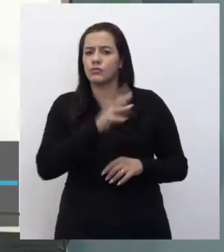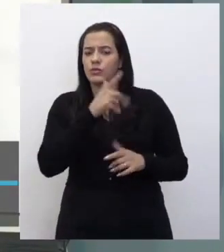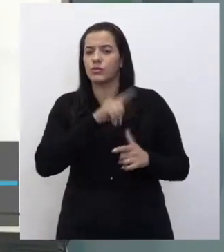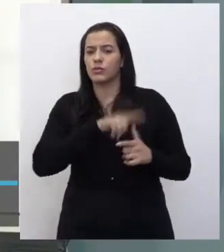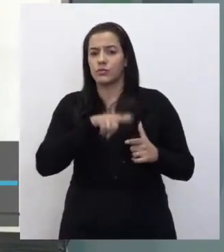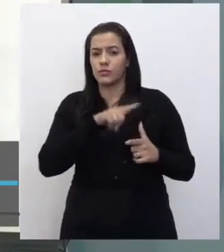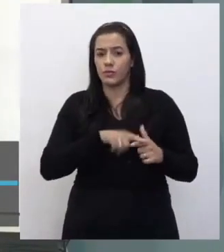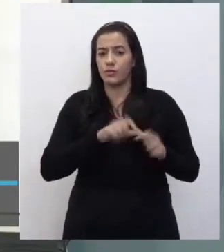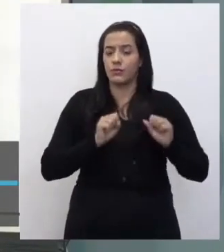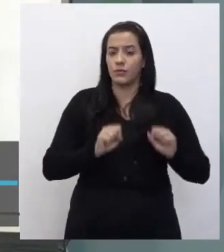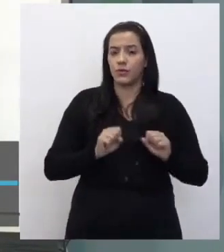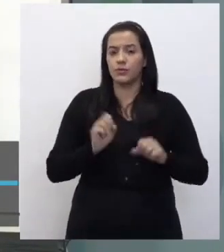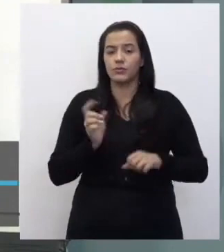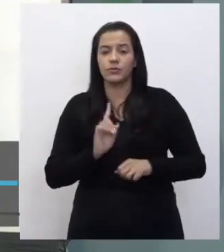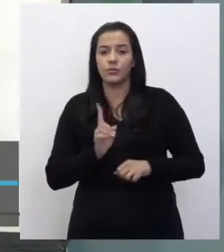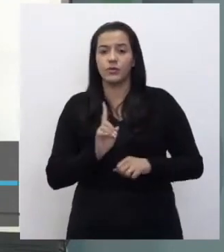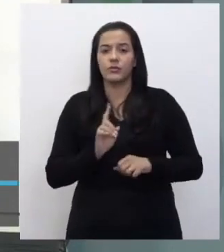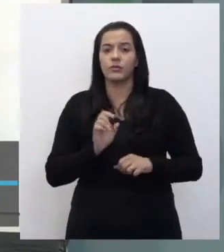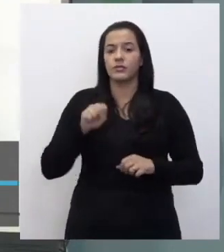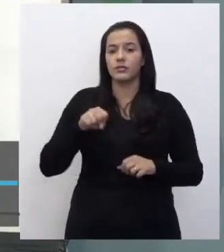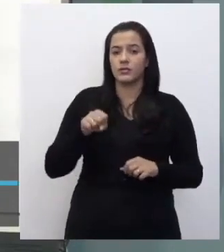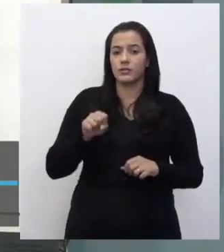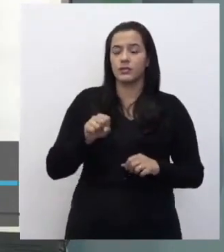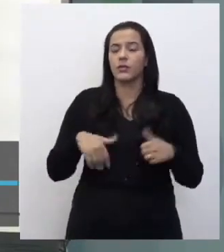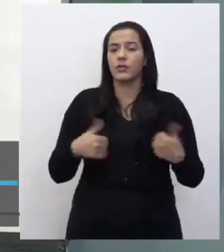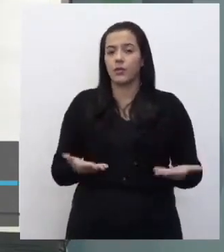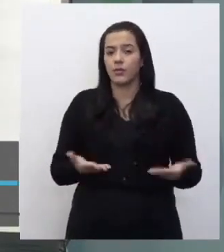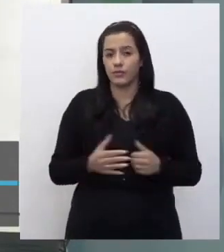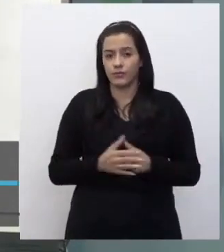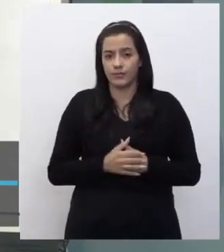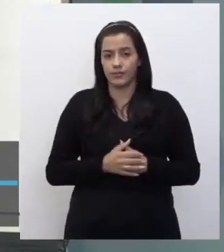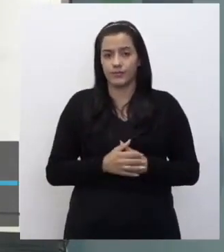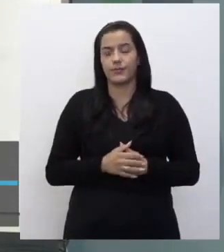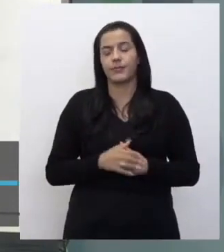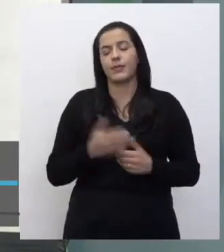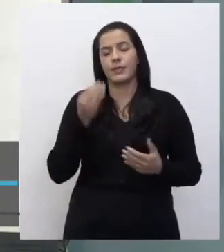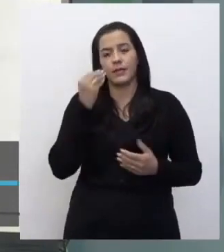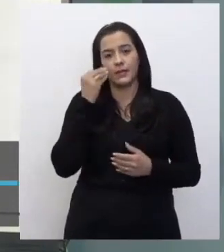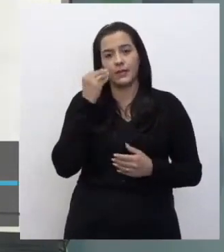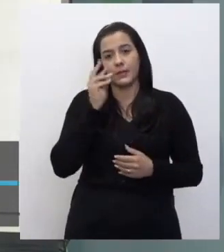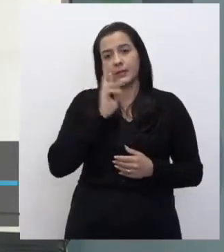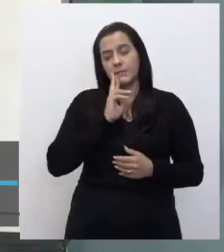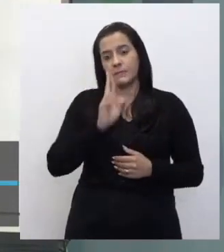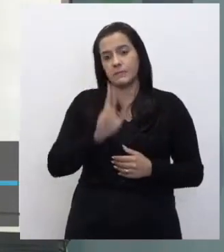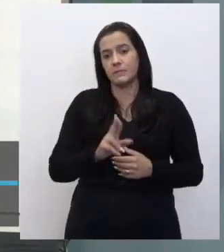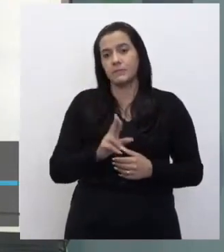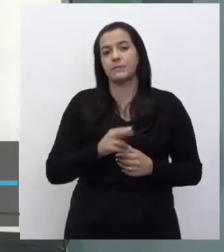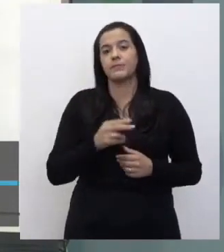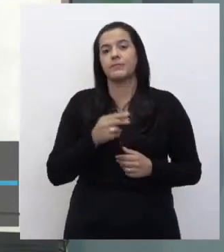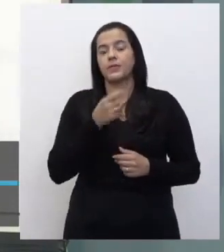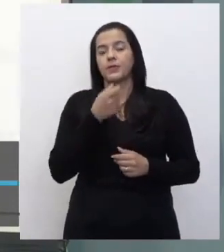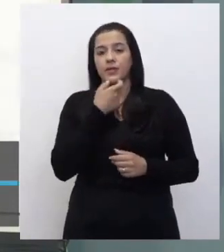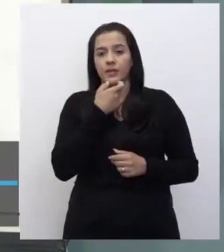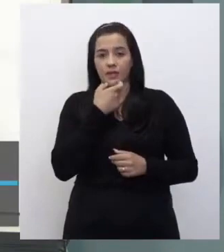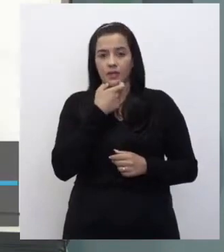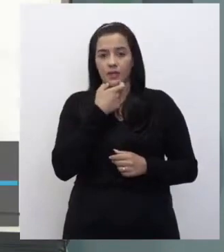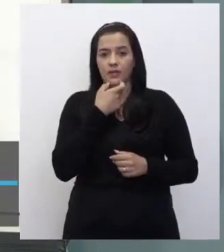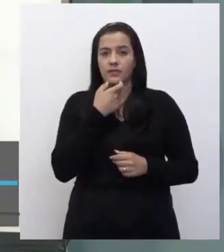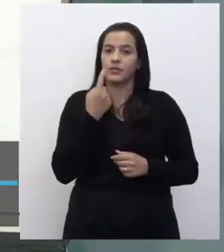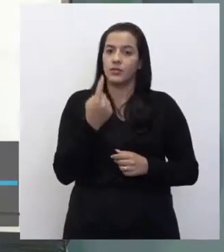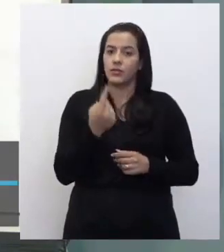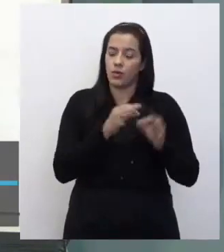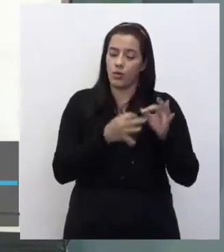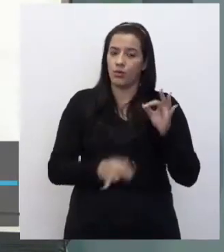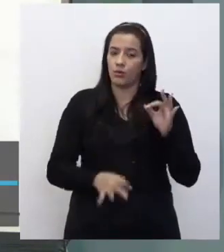de problema? Sim ou não? Se sim, qual? Né? Então, tentem responder para a gente também in English, lá no chat, resposta